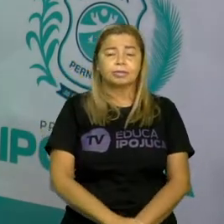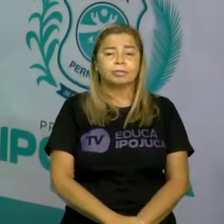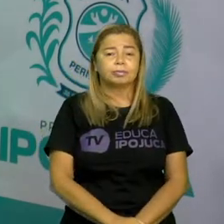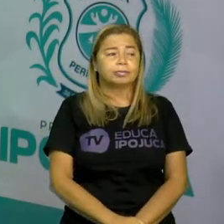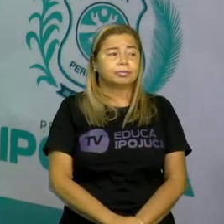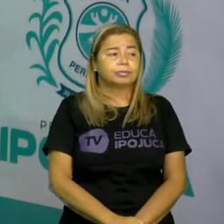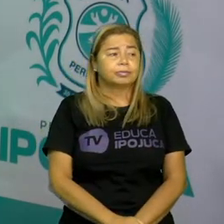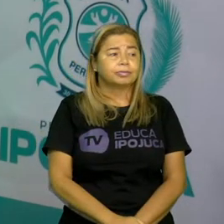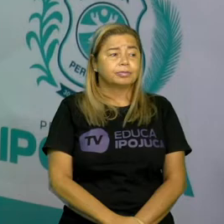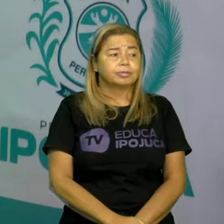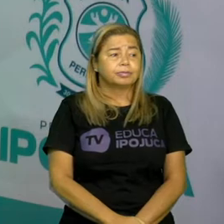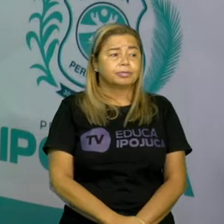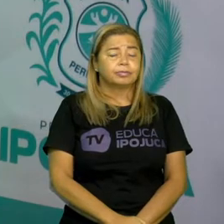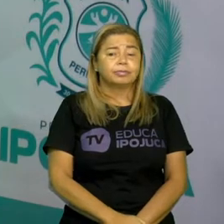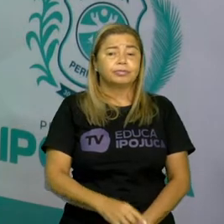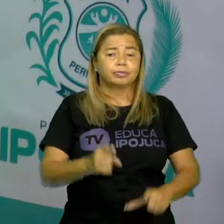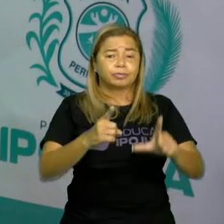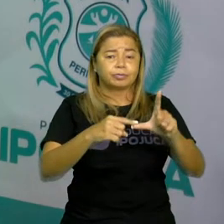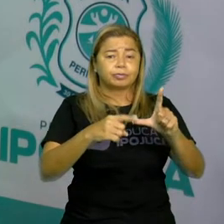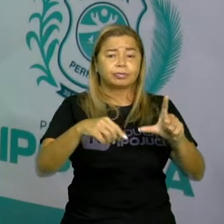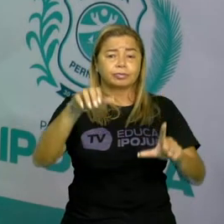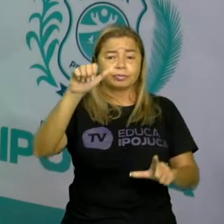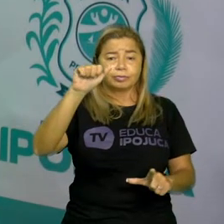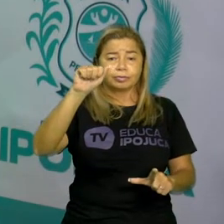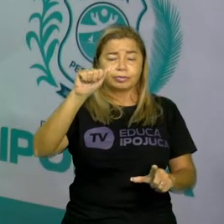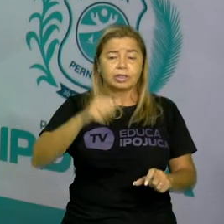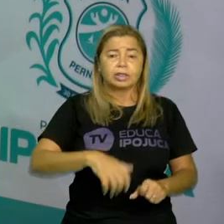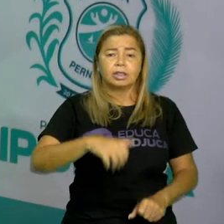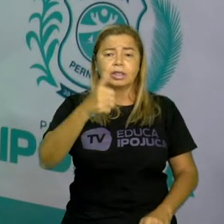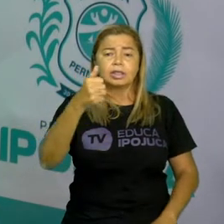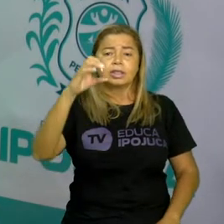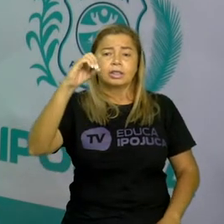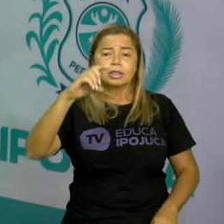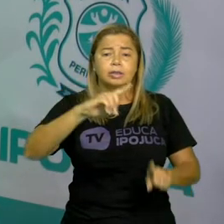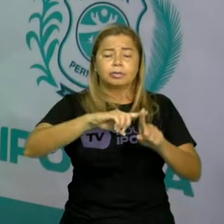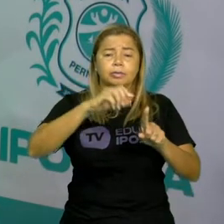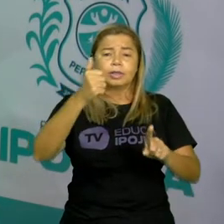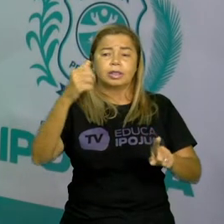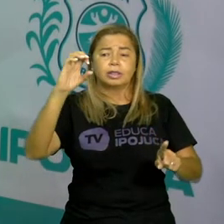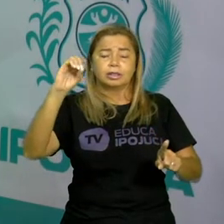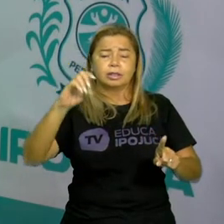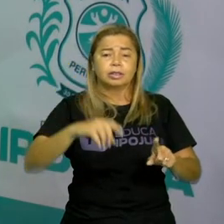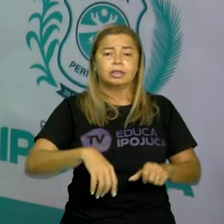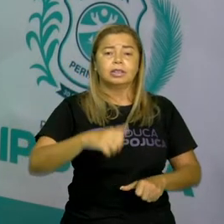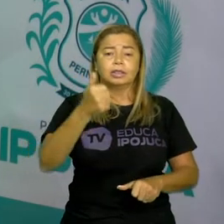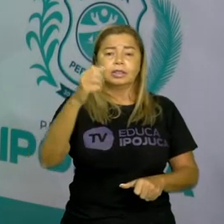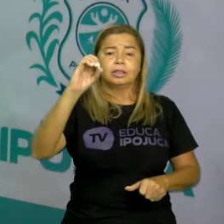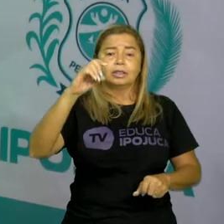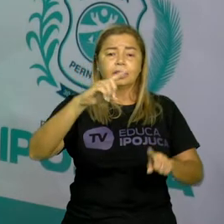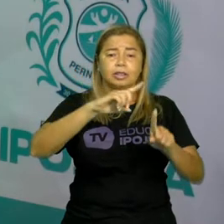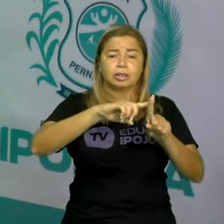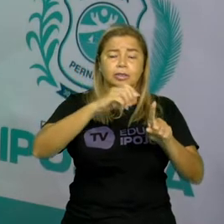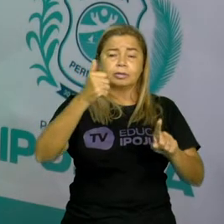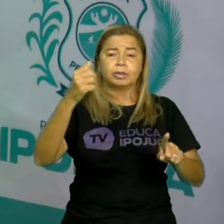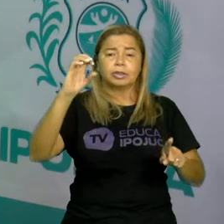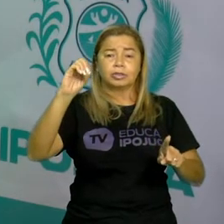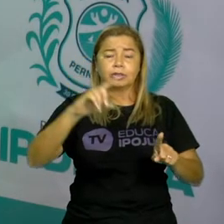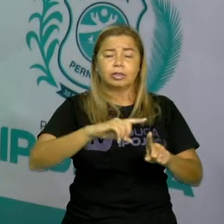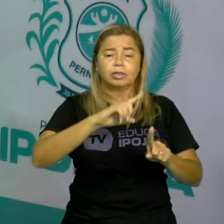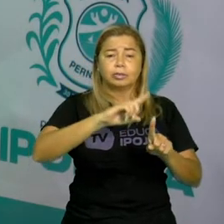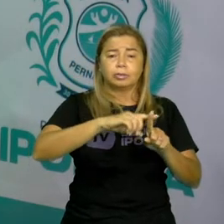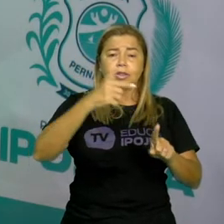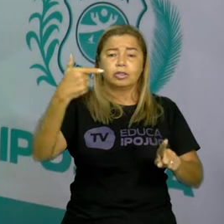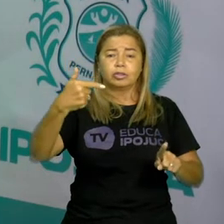235. Letra A, 100 mais 100 mais 10 mais 10 mais 10 mais 2 mais 2